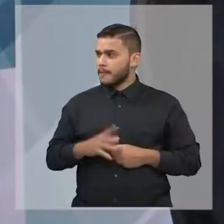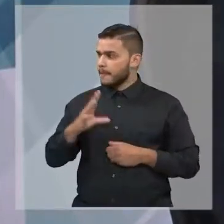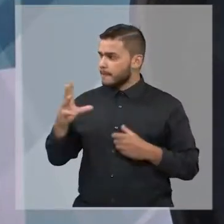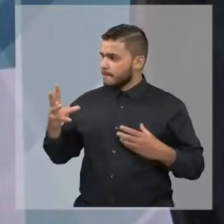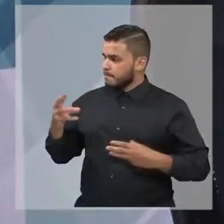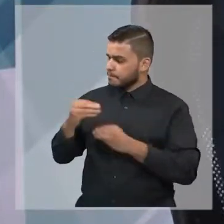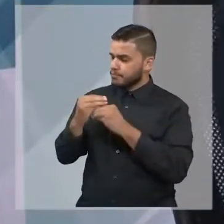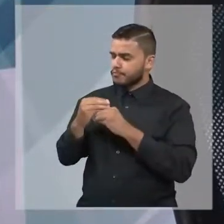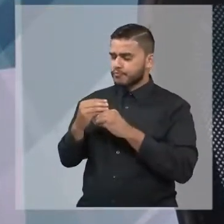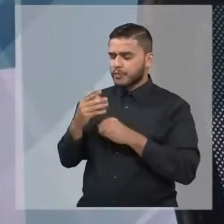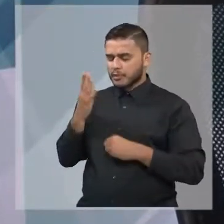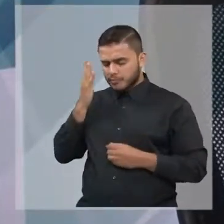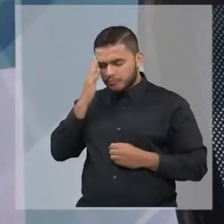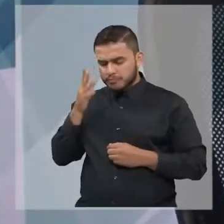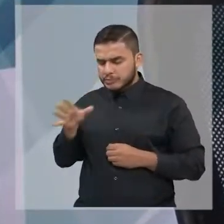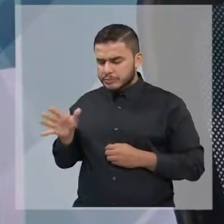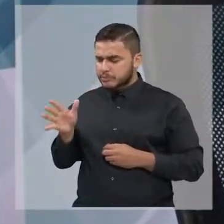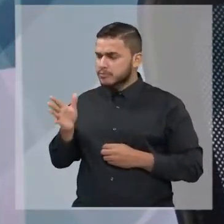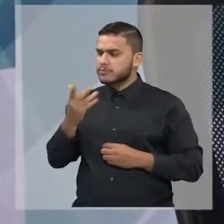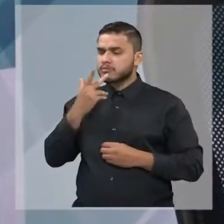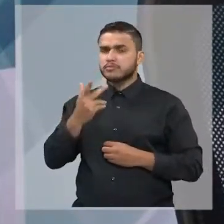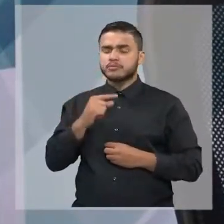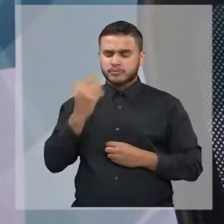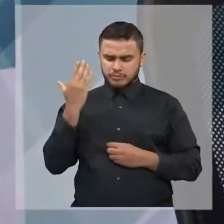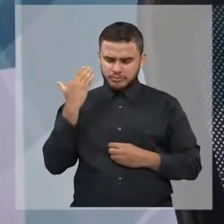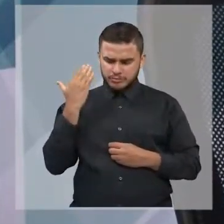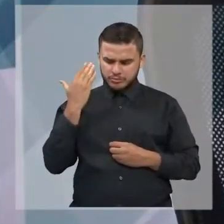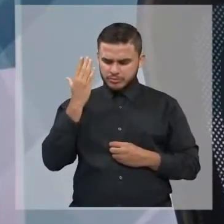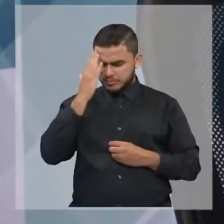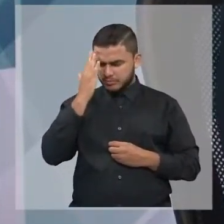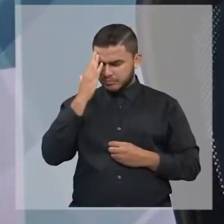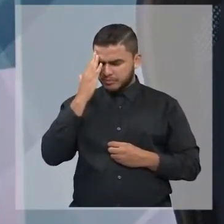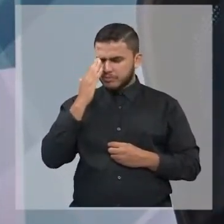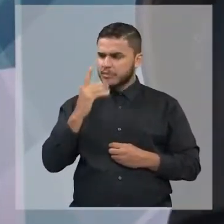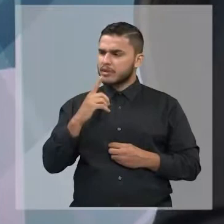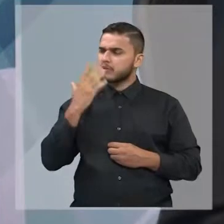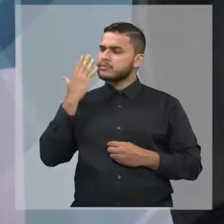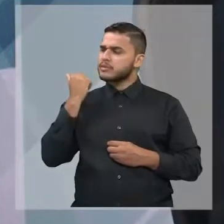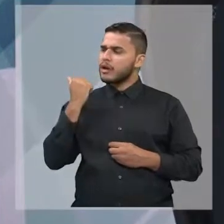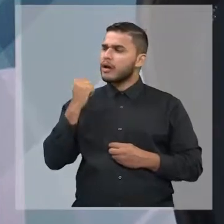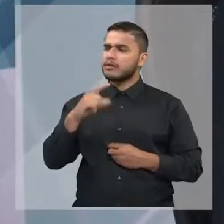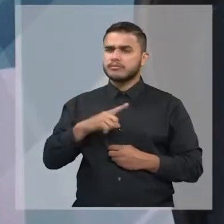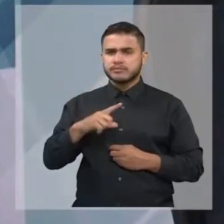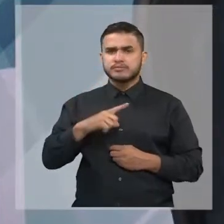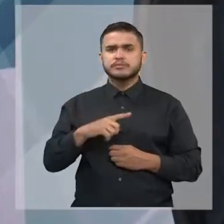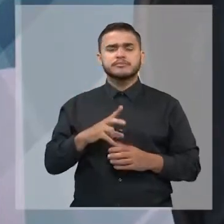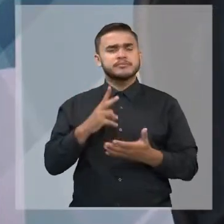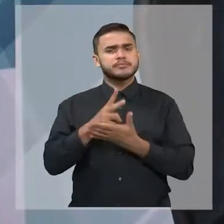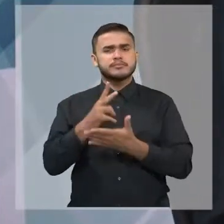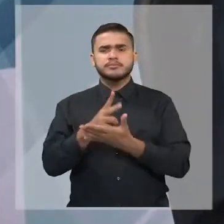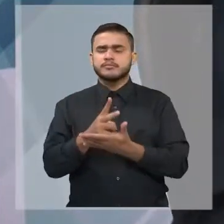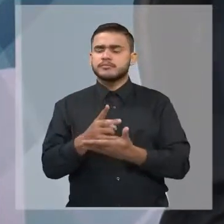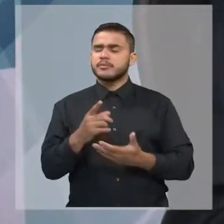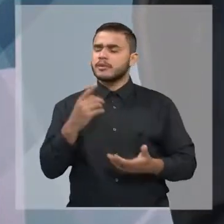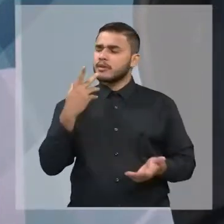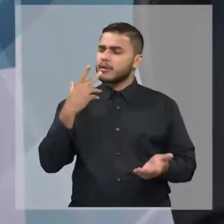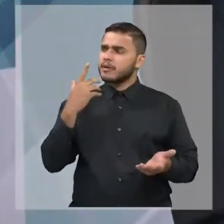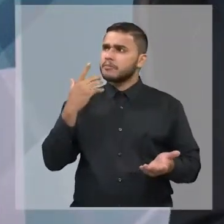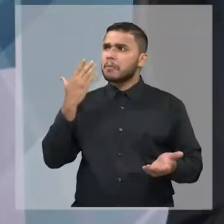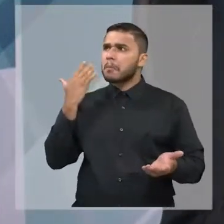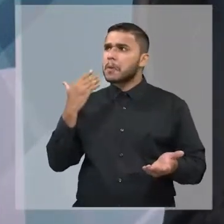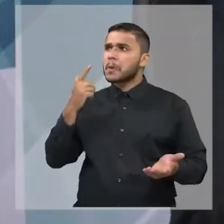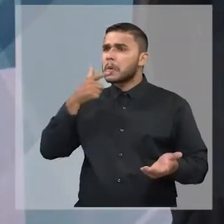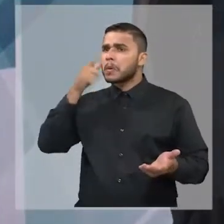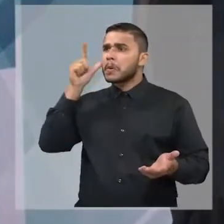para complementar, nesses últimos 2 dias, eles têm feito uma ofensiva no sentido